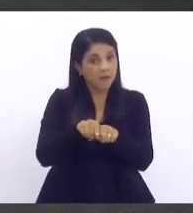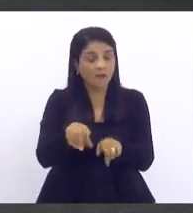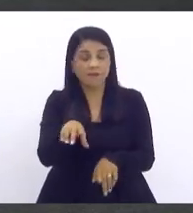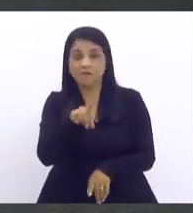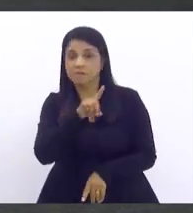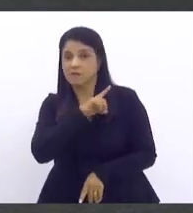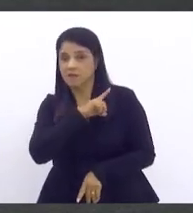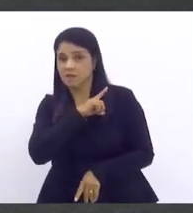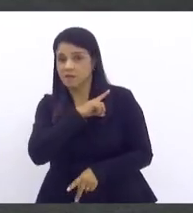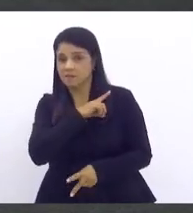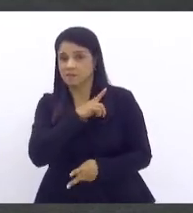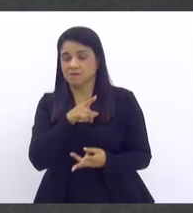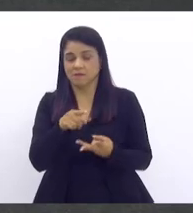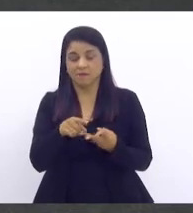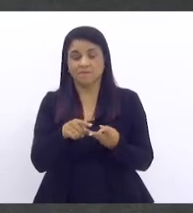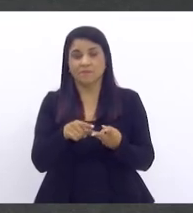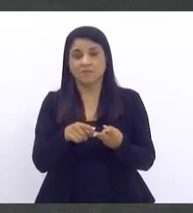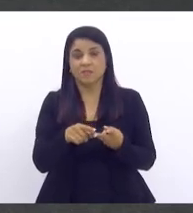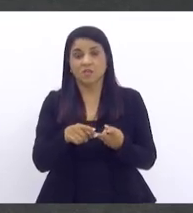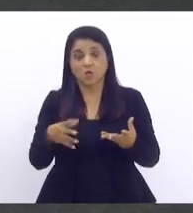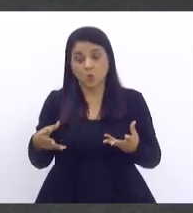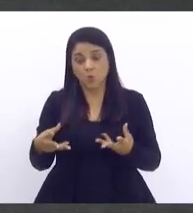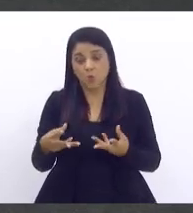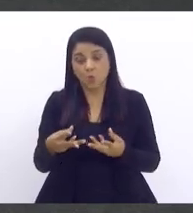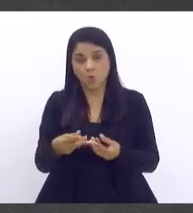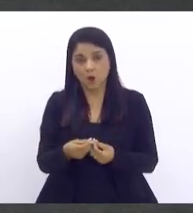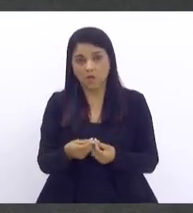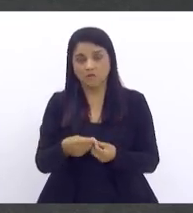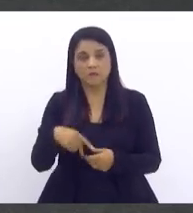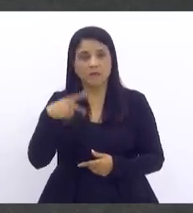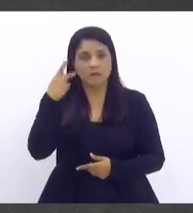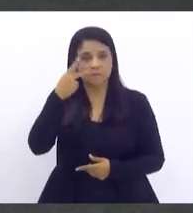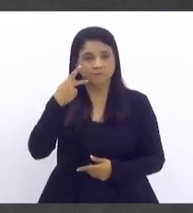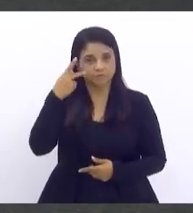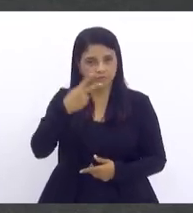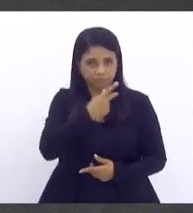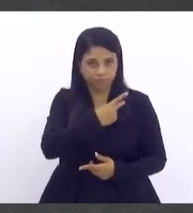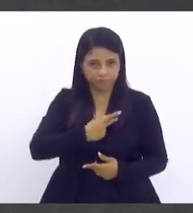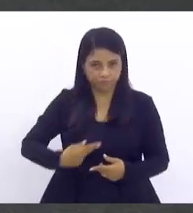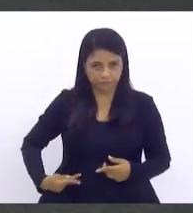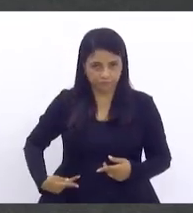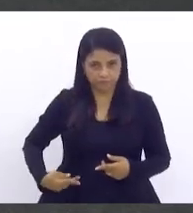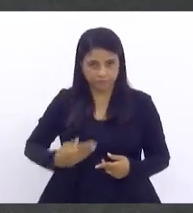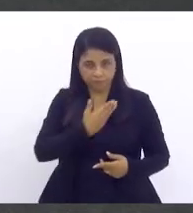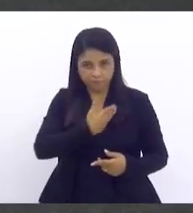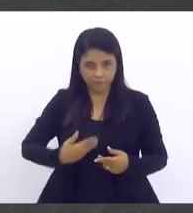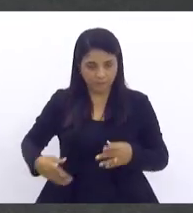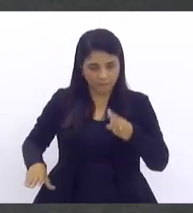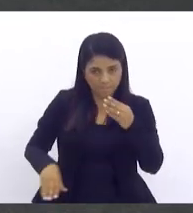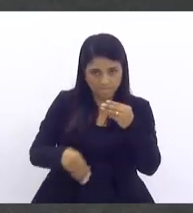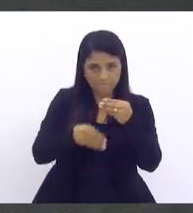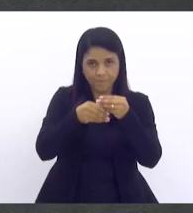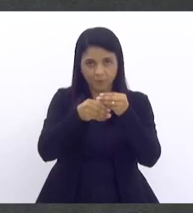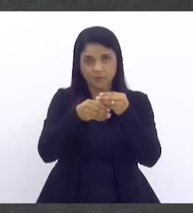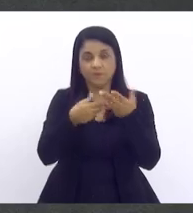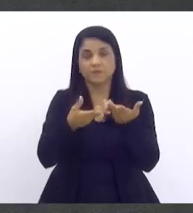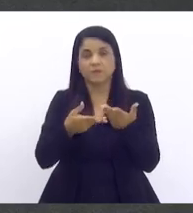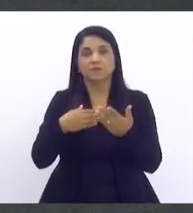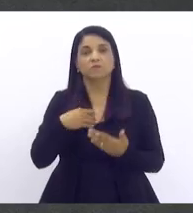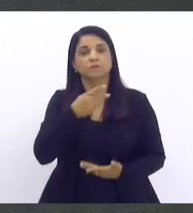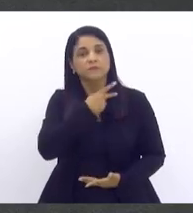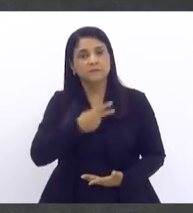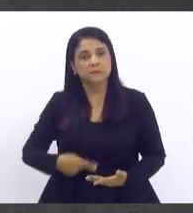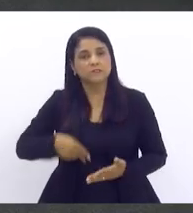delegacias e levantamentos que qualifiquem a política pública. Então, nesse sentido, fica aqui, senhor presidente,